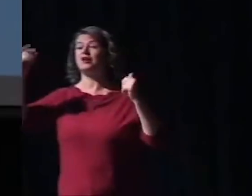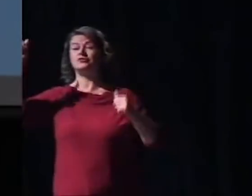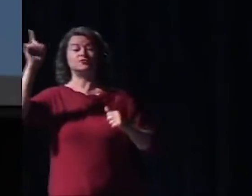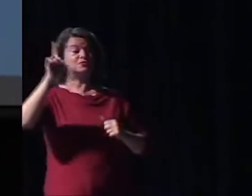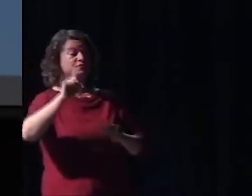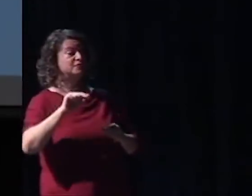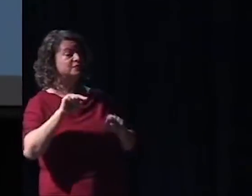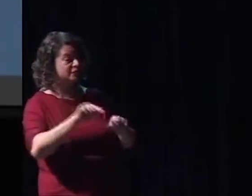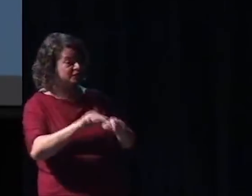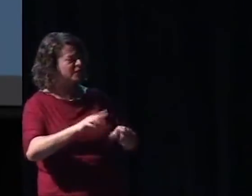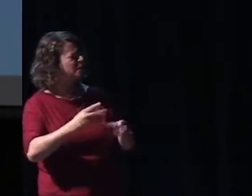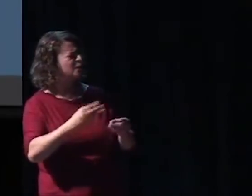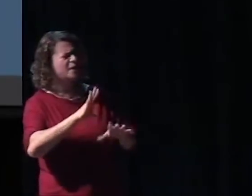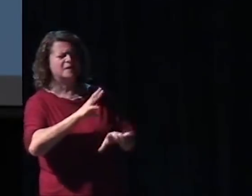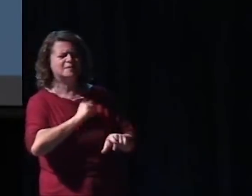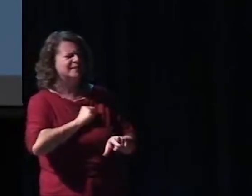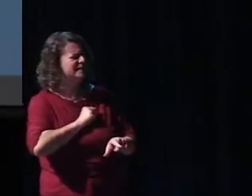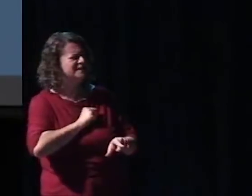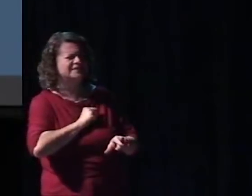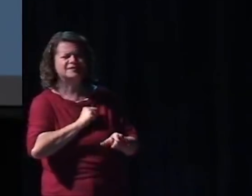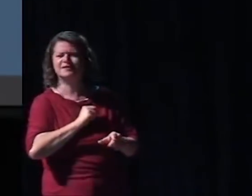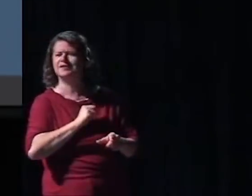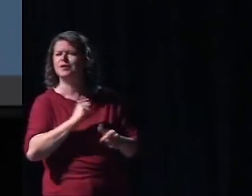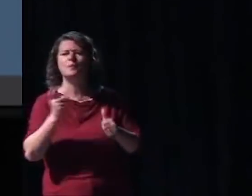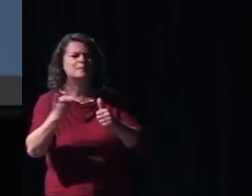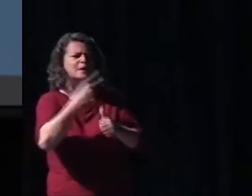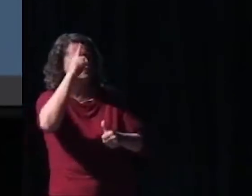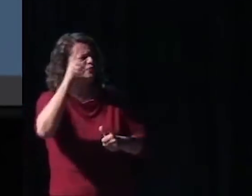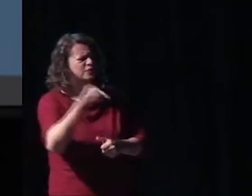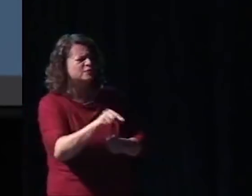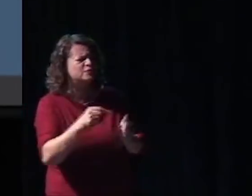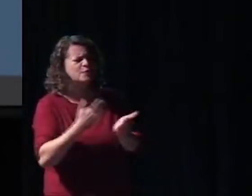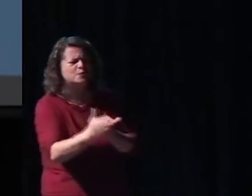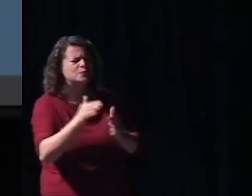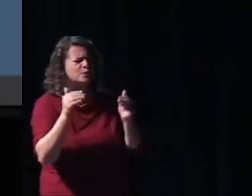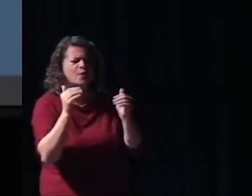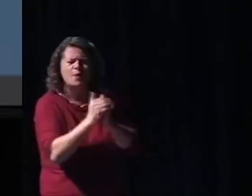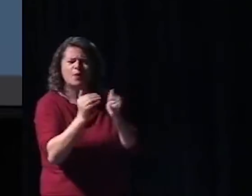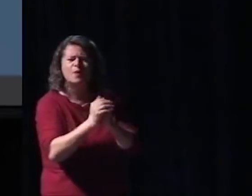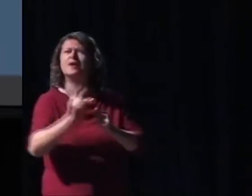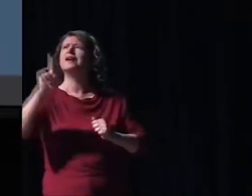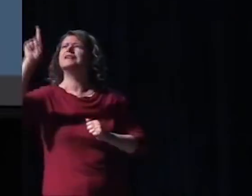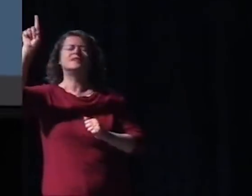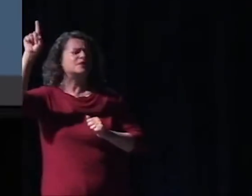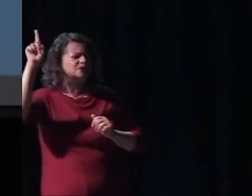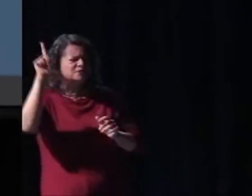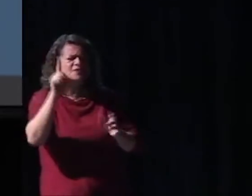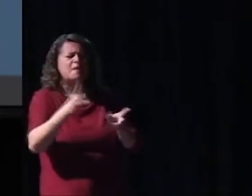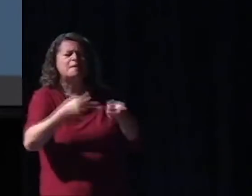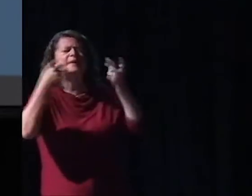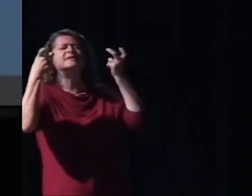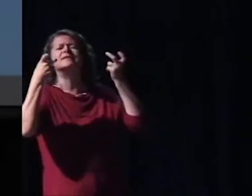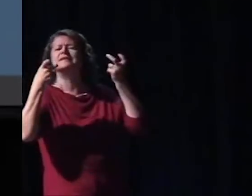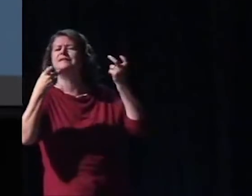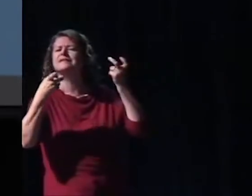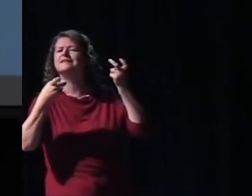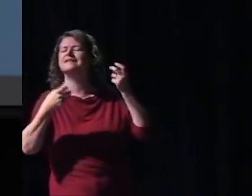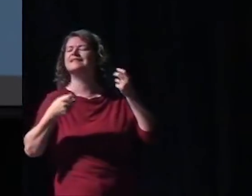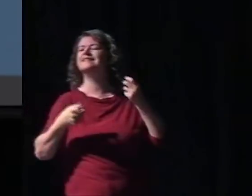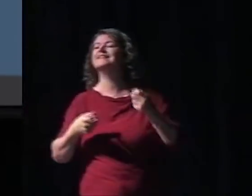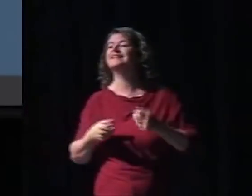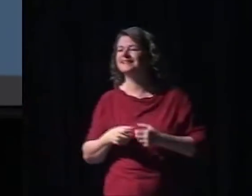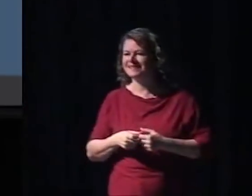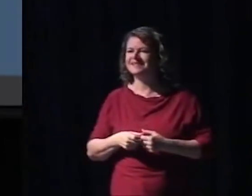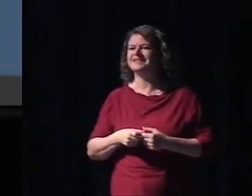ouvidas as tuas palavras, e eu vim por causa das tuas palavras. É no 21º dia de consagração que ele recebe a visita do Senhor. E